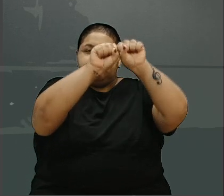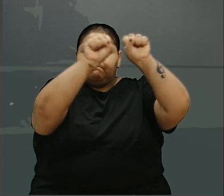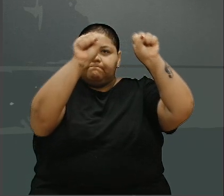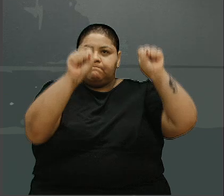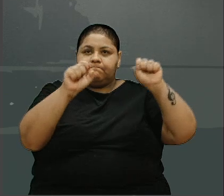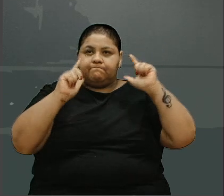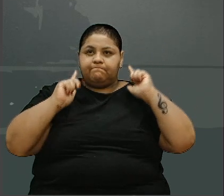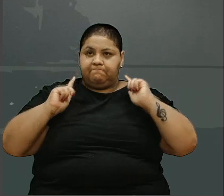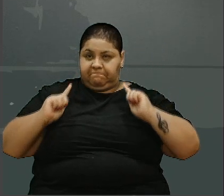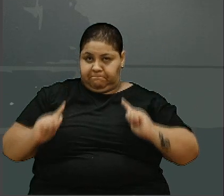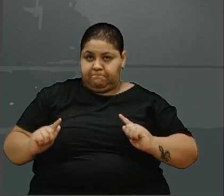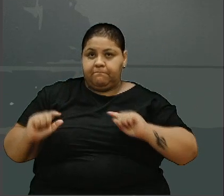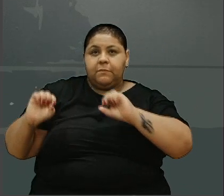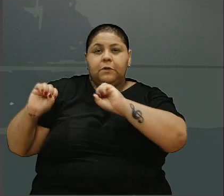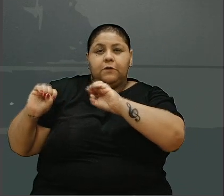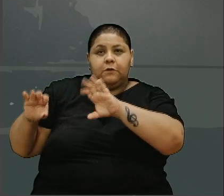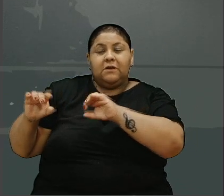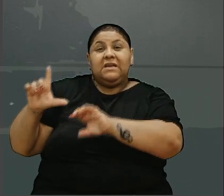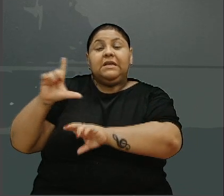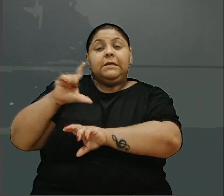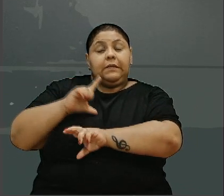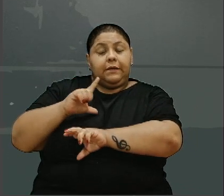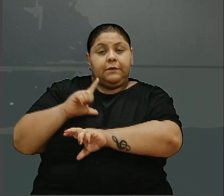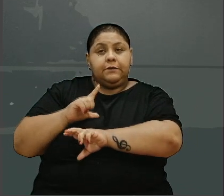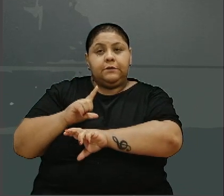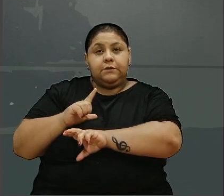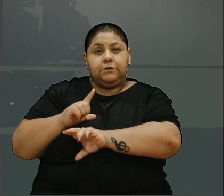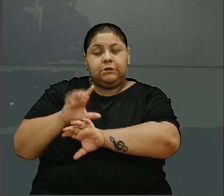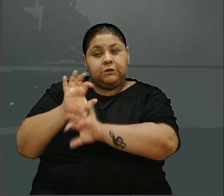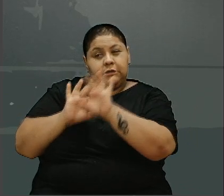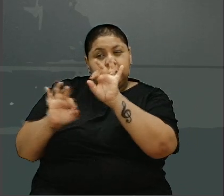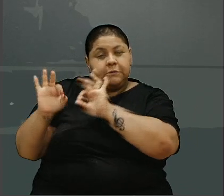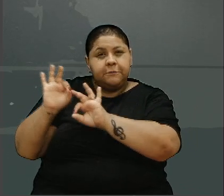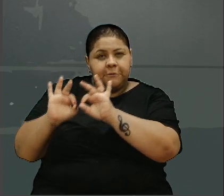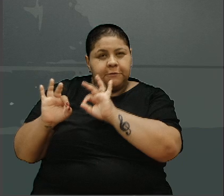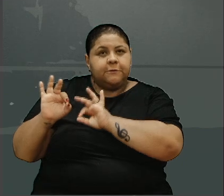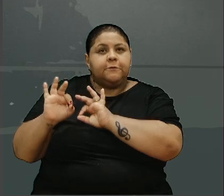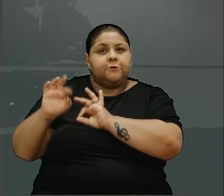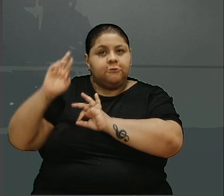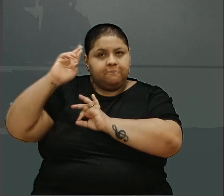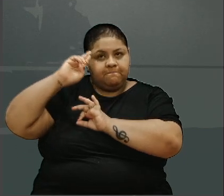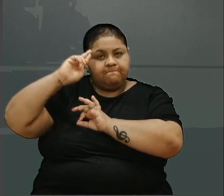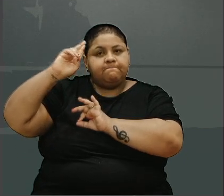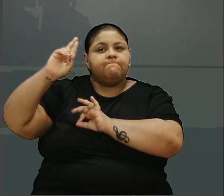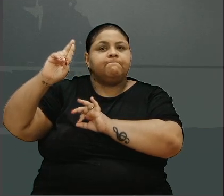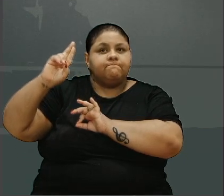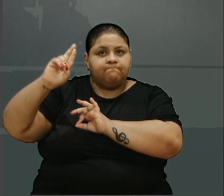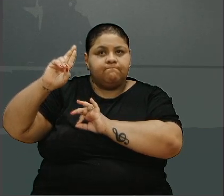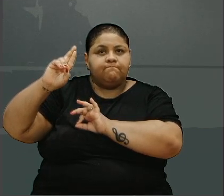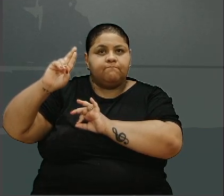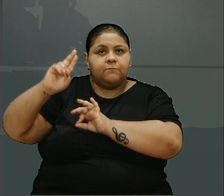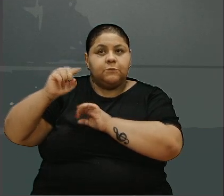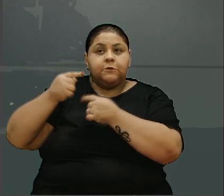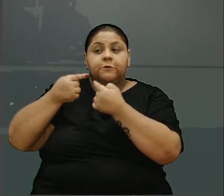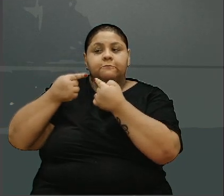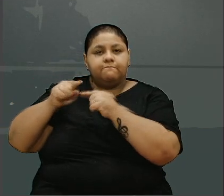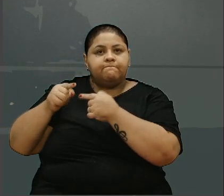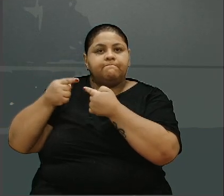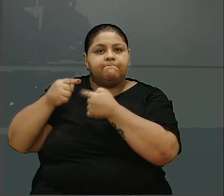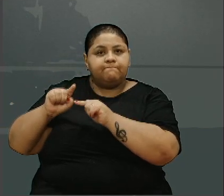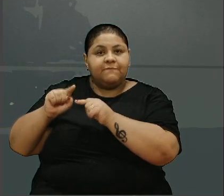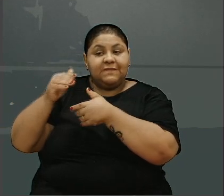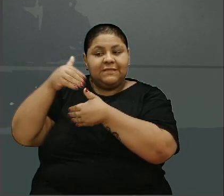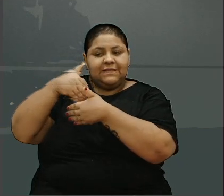gestão educacional, temos que preparar os nossos diretores para os desafios que eles têm dentro